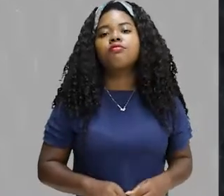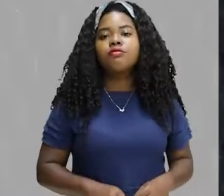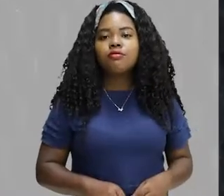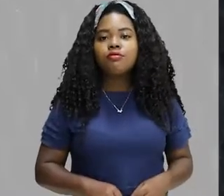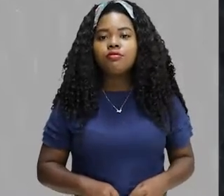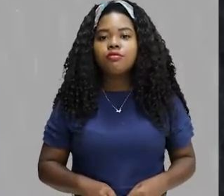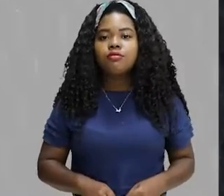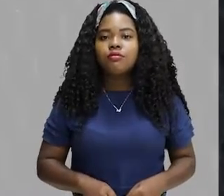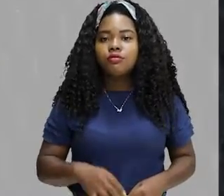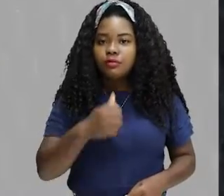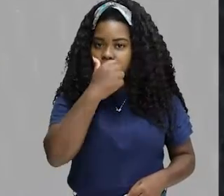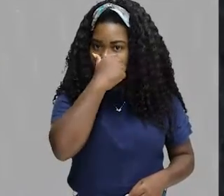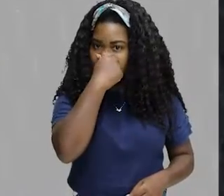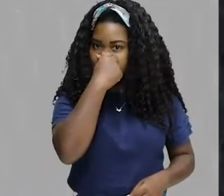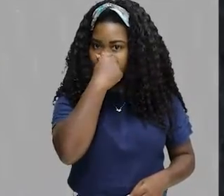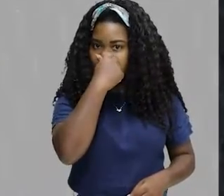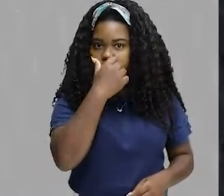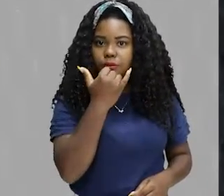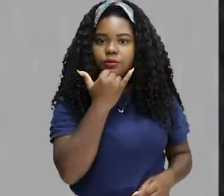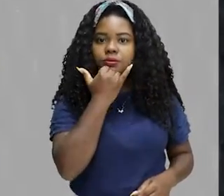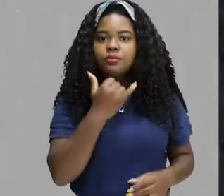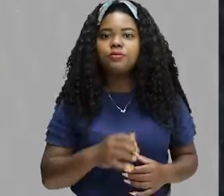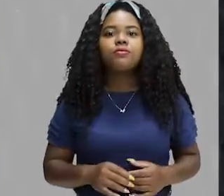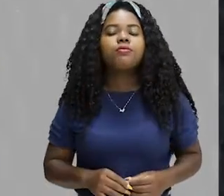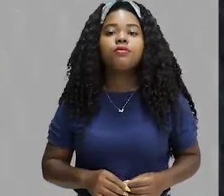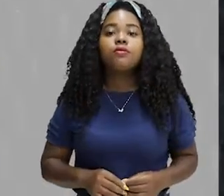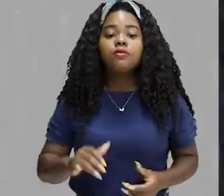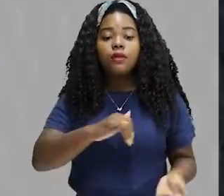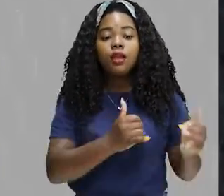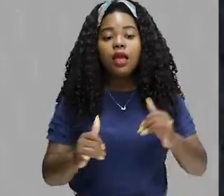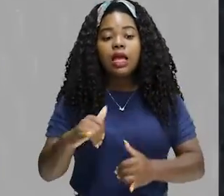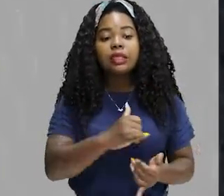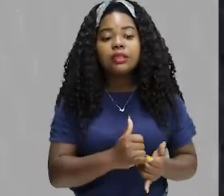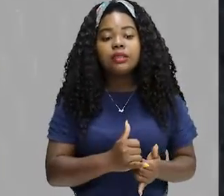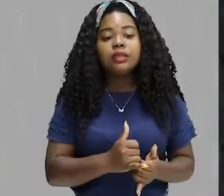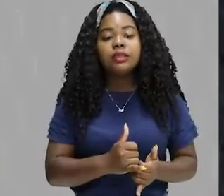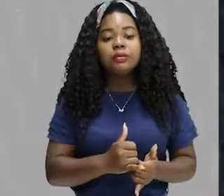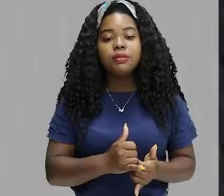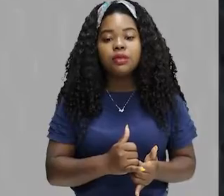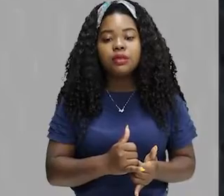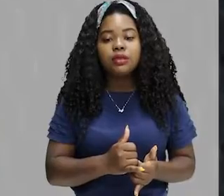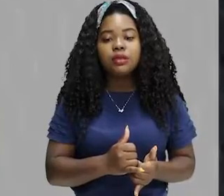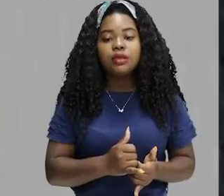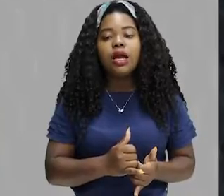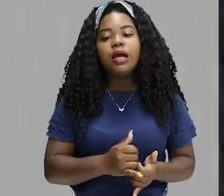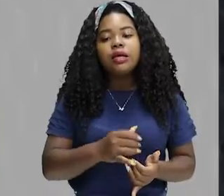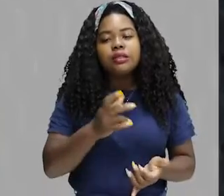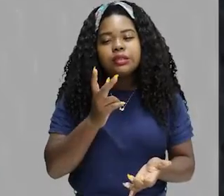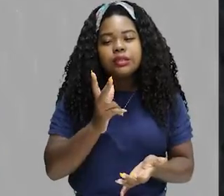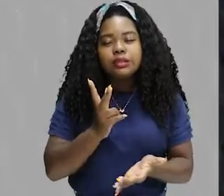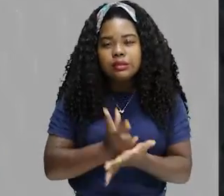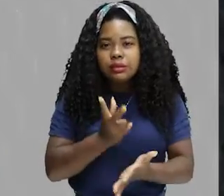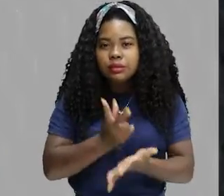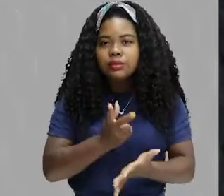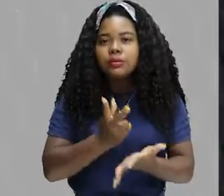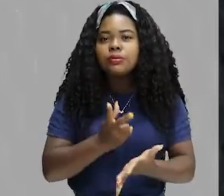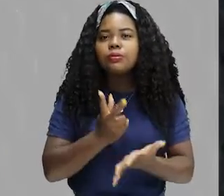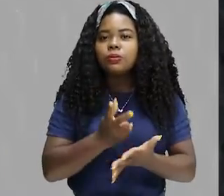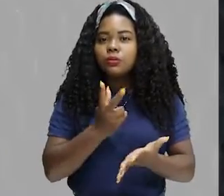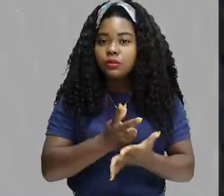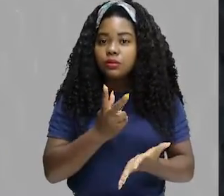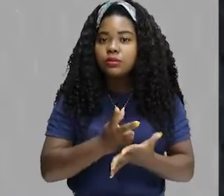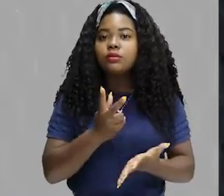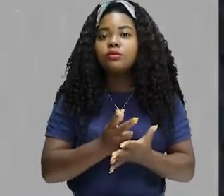reações, certo? A química está no nosso dia a dia, está ao nosso redor, está no